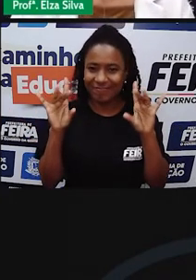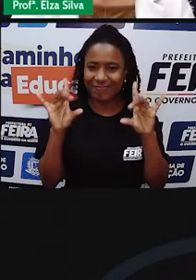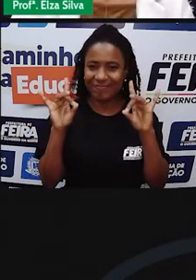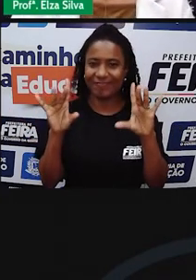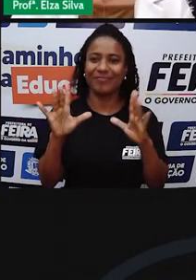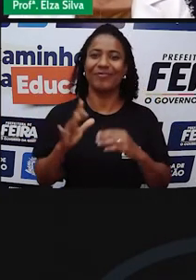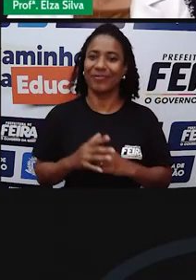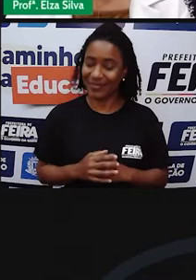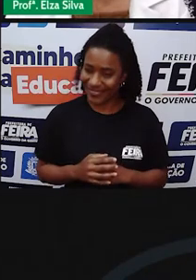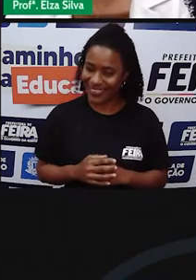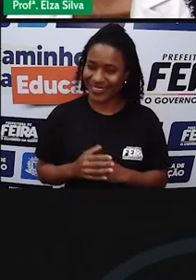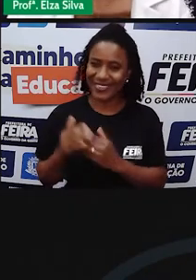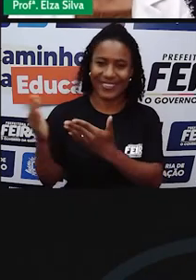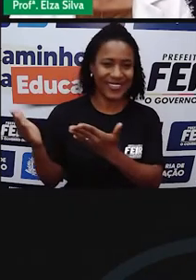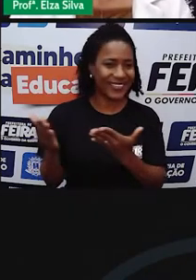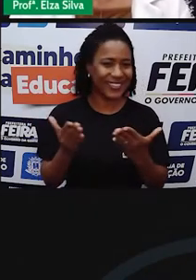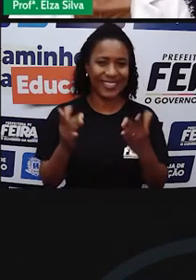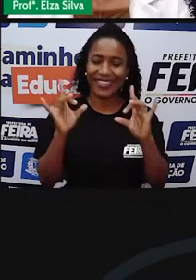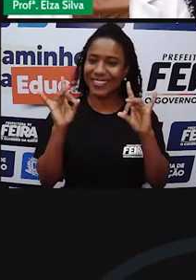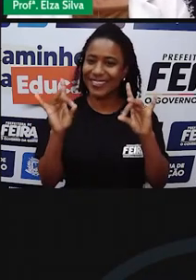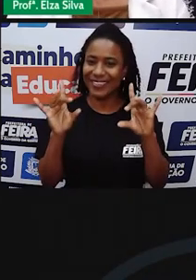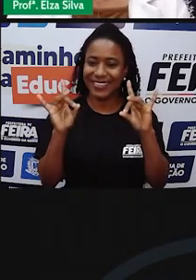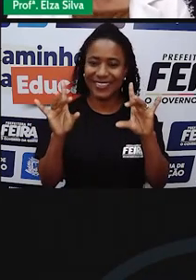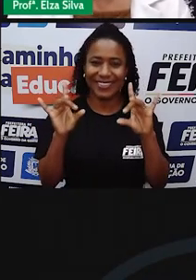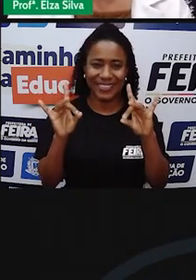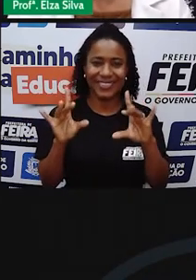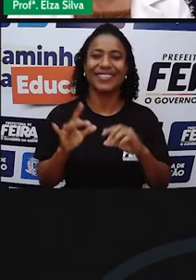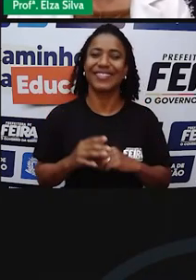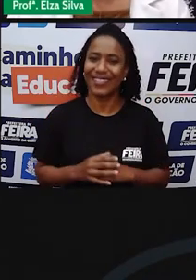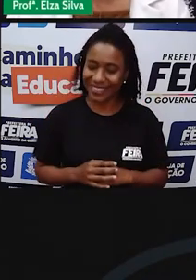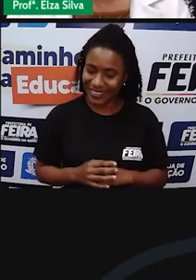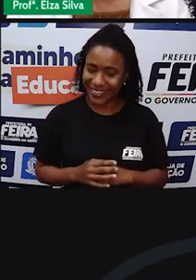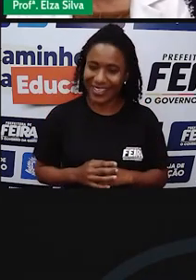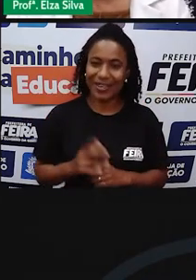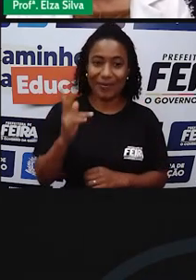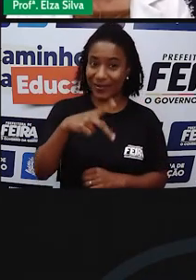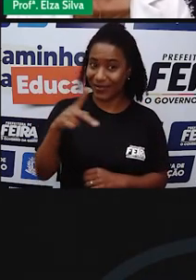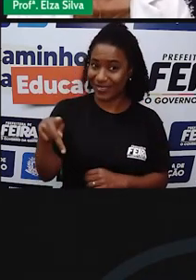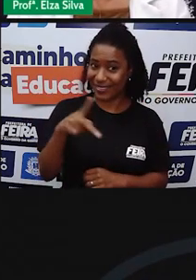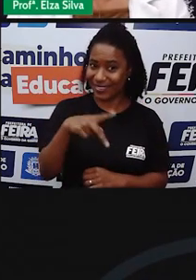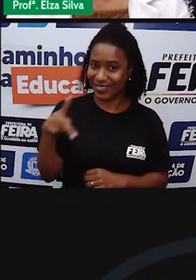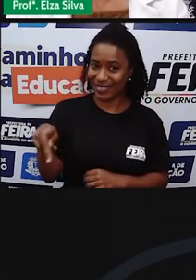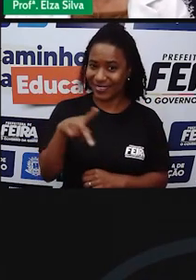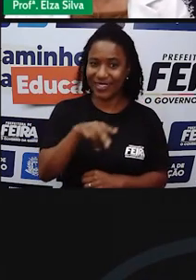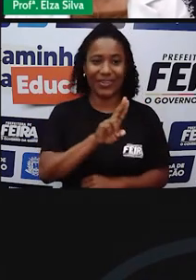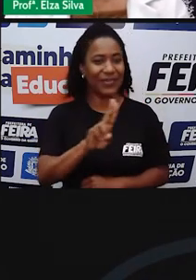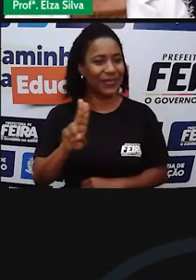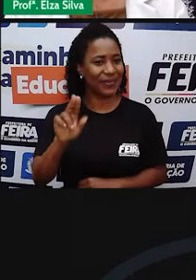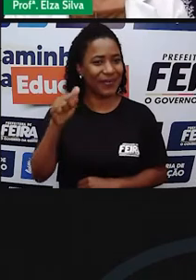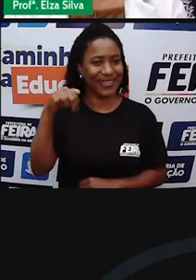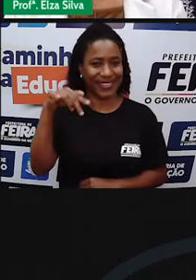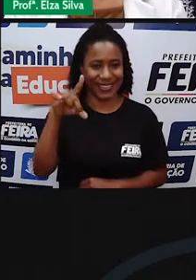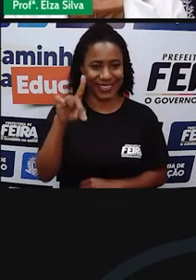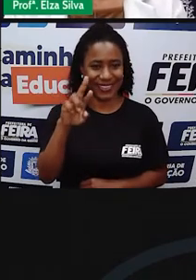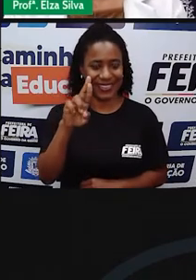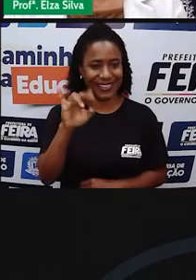Nós temos uma convidada muito especial, teacher Andrea. Hello, Andrea.